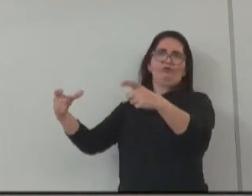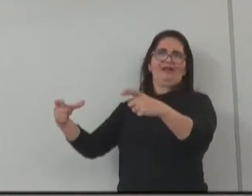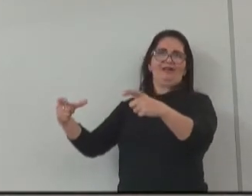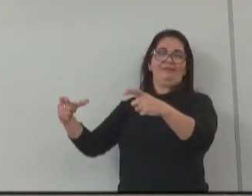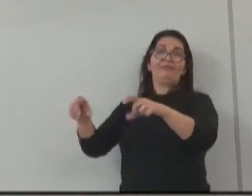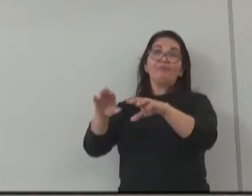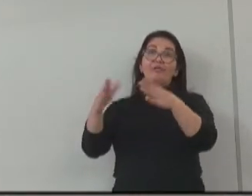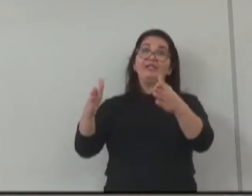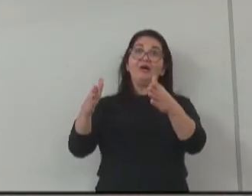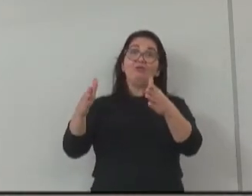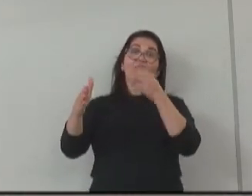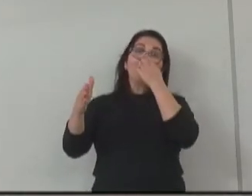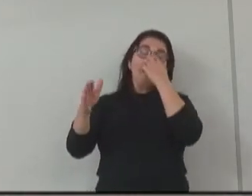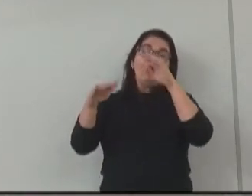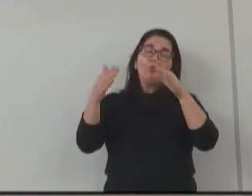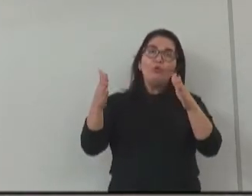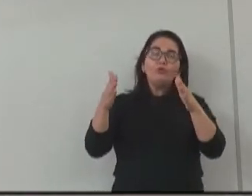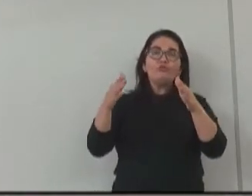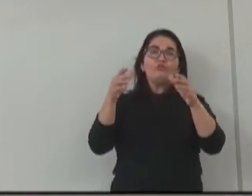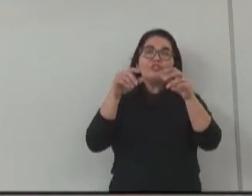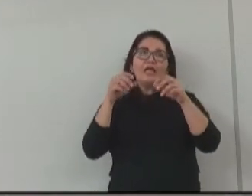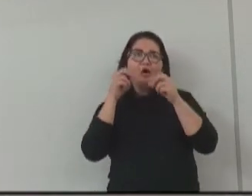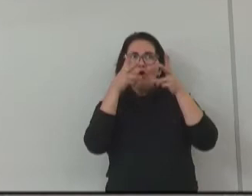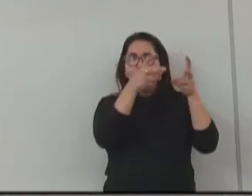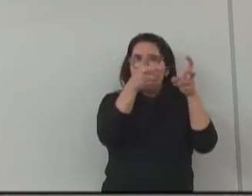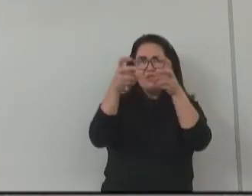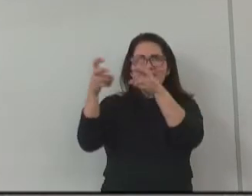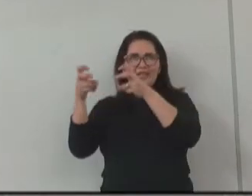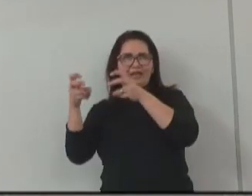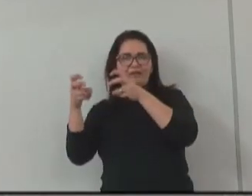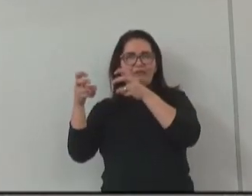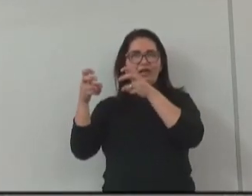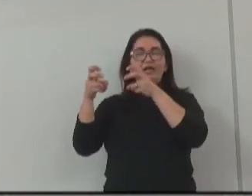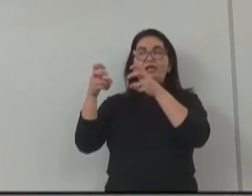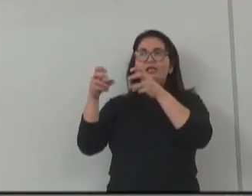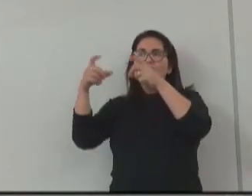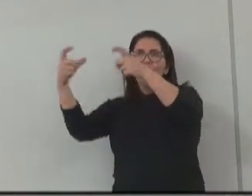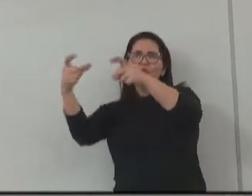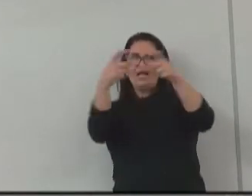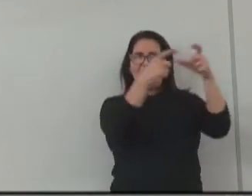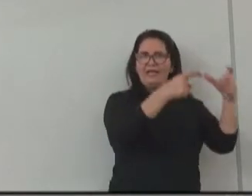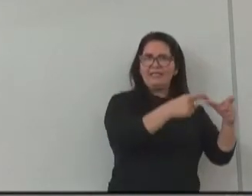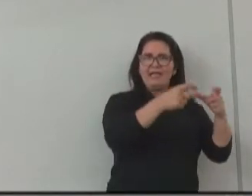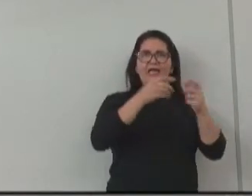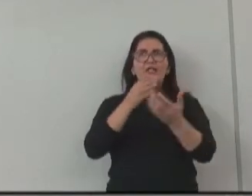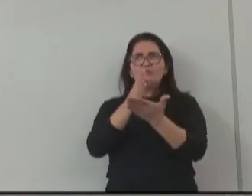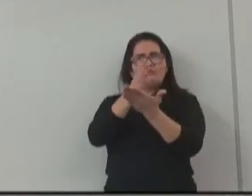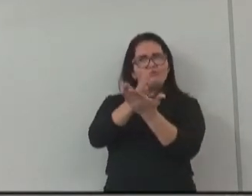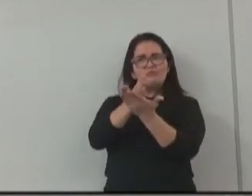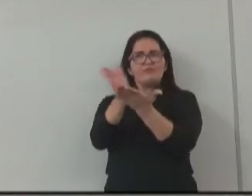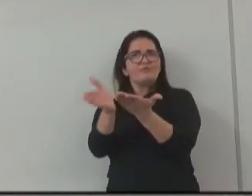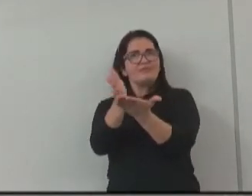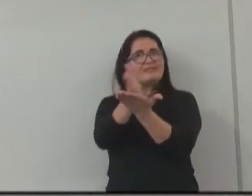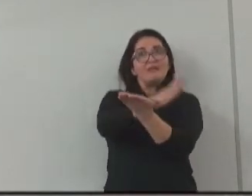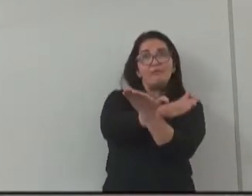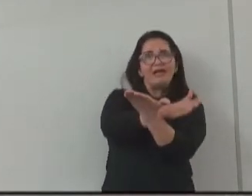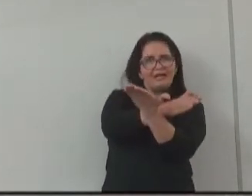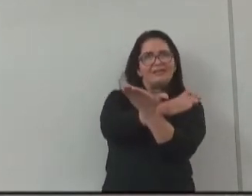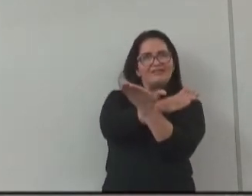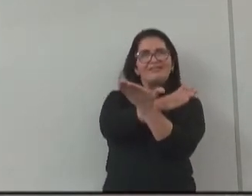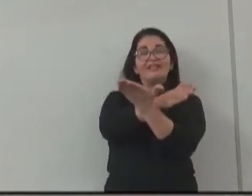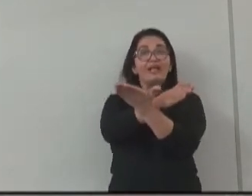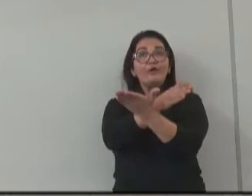uma linha que delimita aquele território que é comandado, que é administrado pelo prefeito,